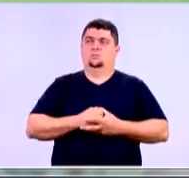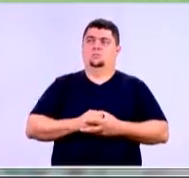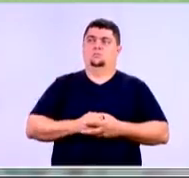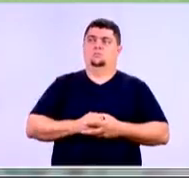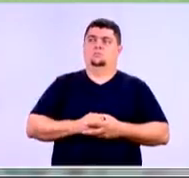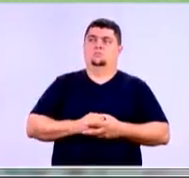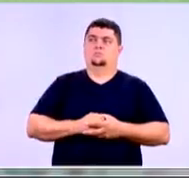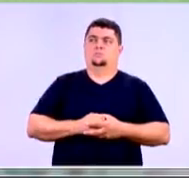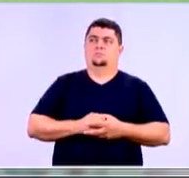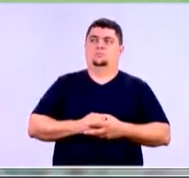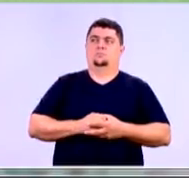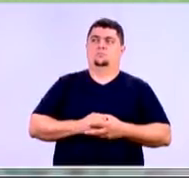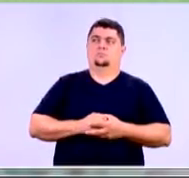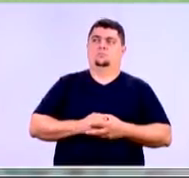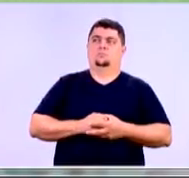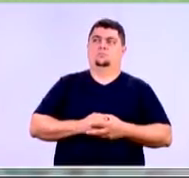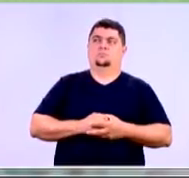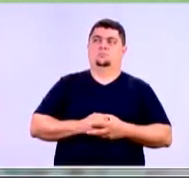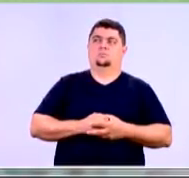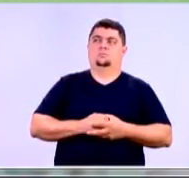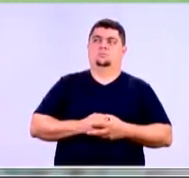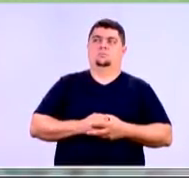0,85.